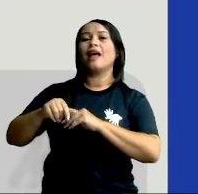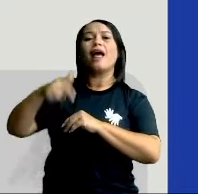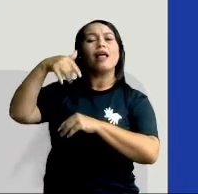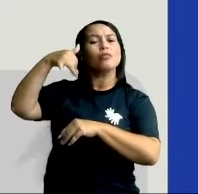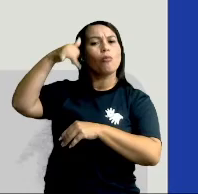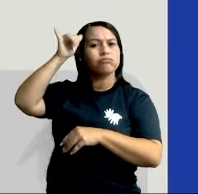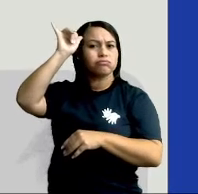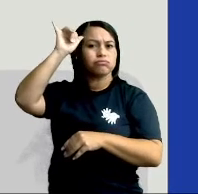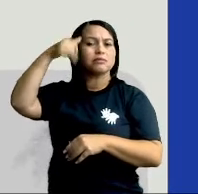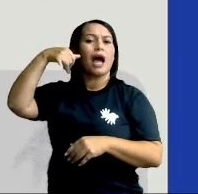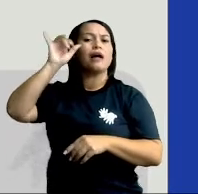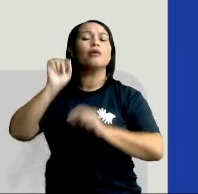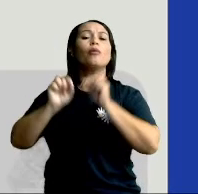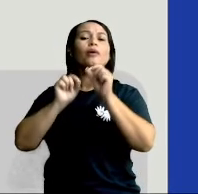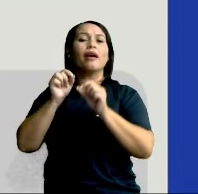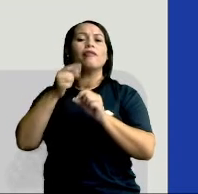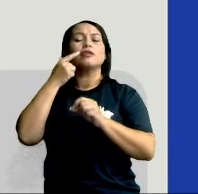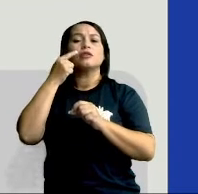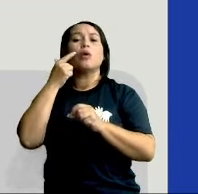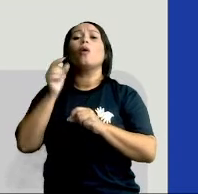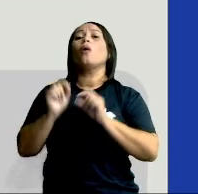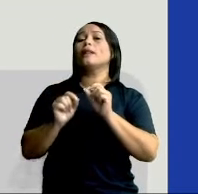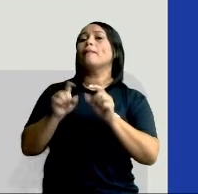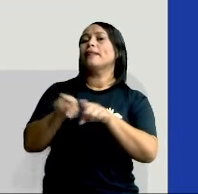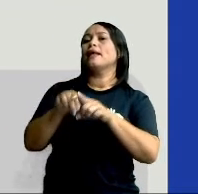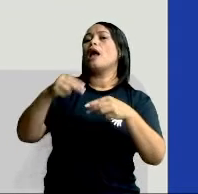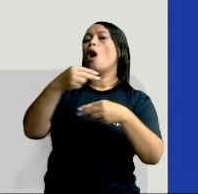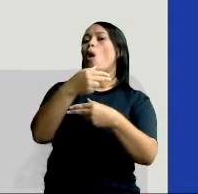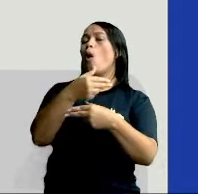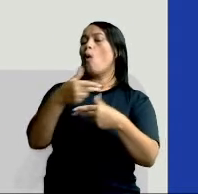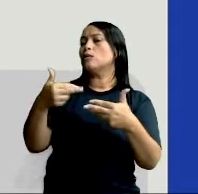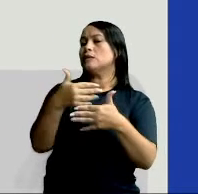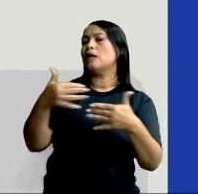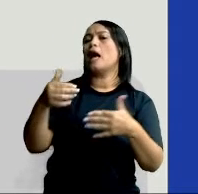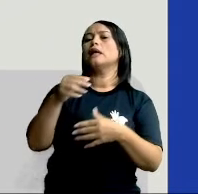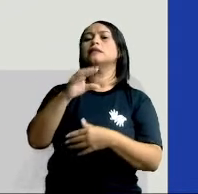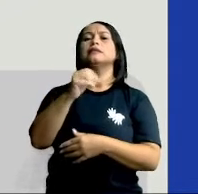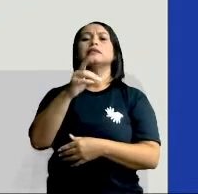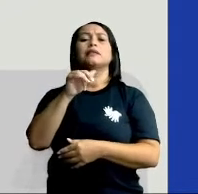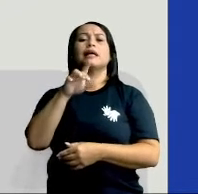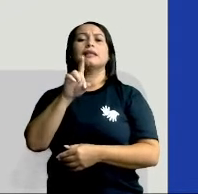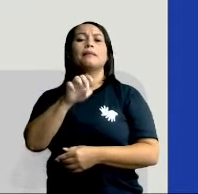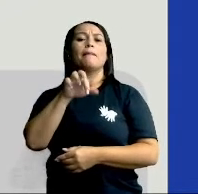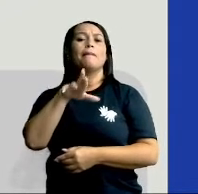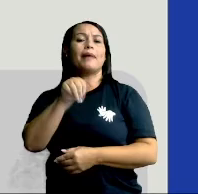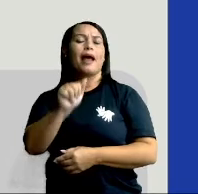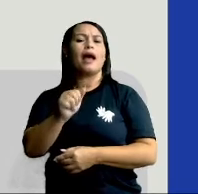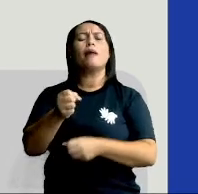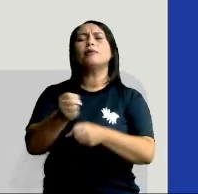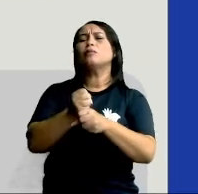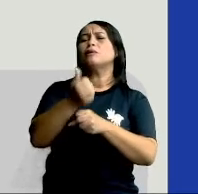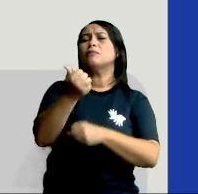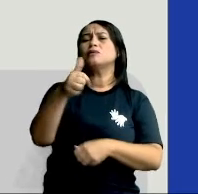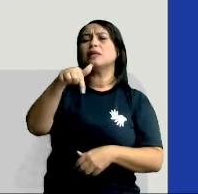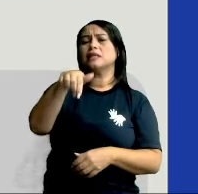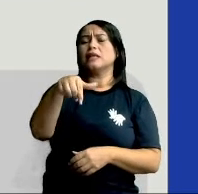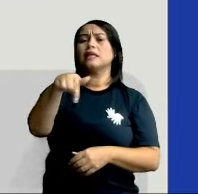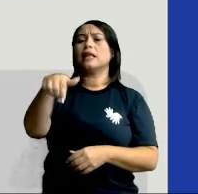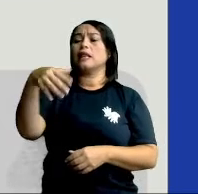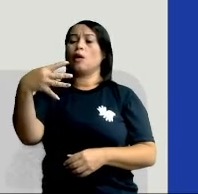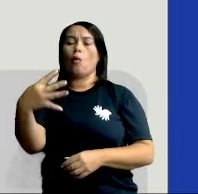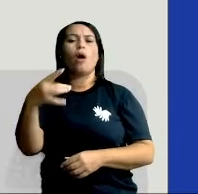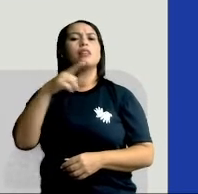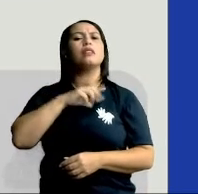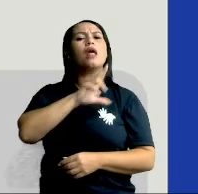povoado que recebeu o nome de Cidade de Braga. Em meados de 1774, passou a ser